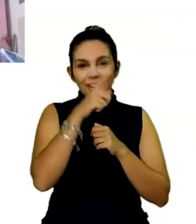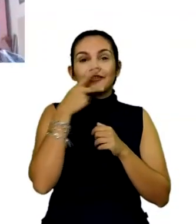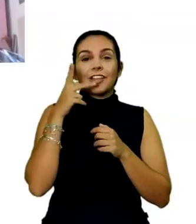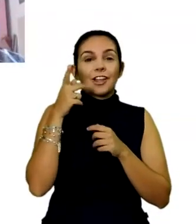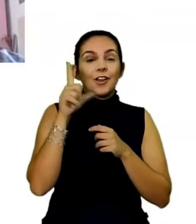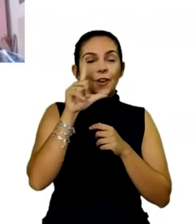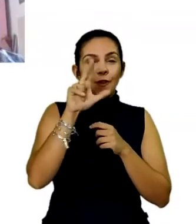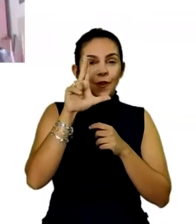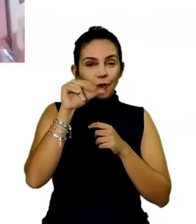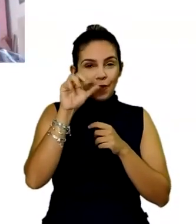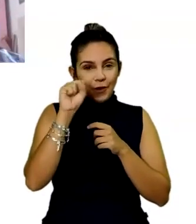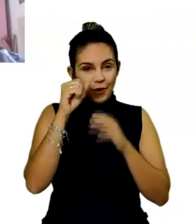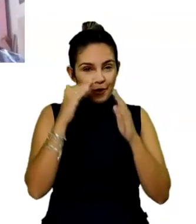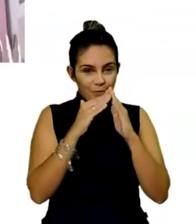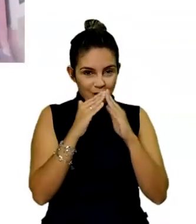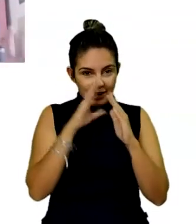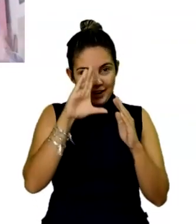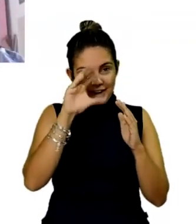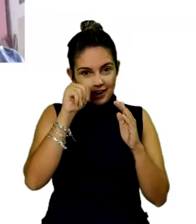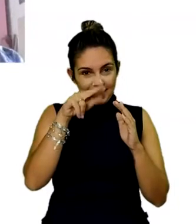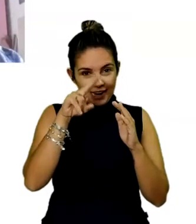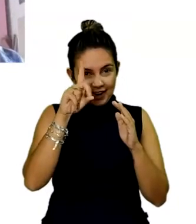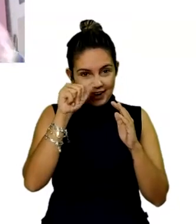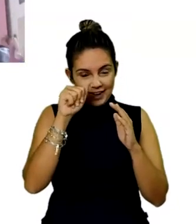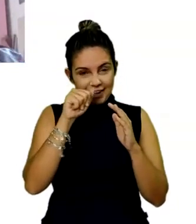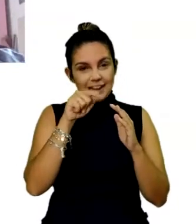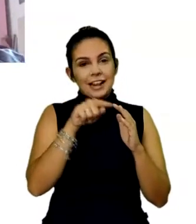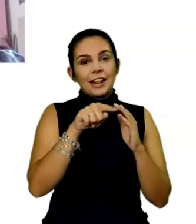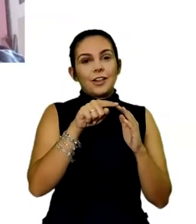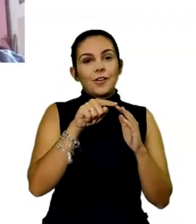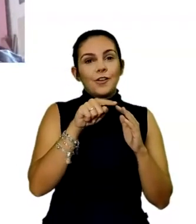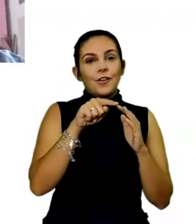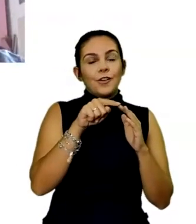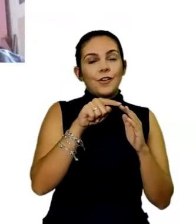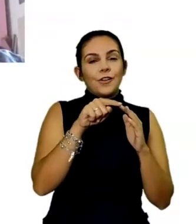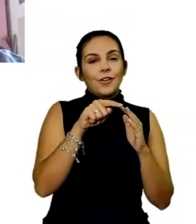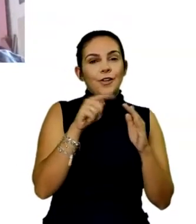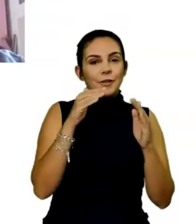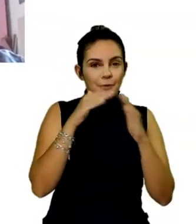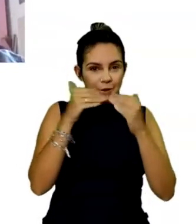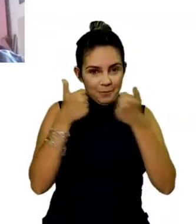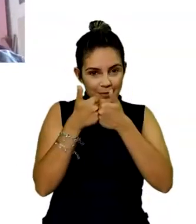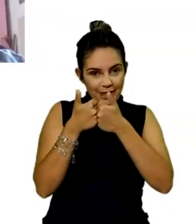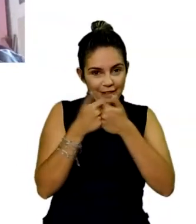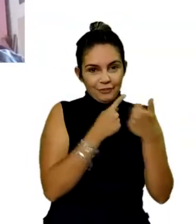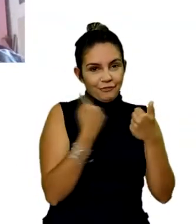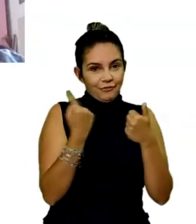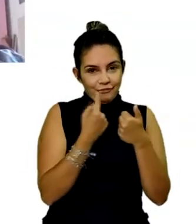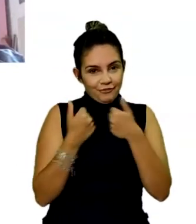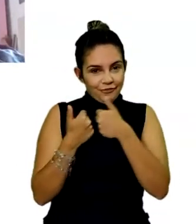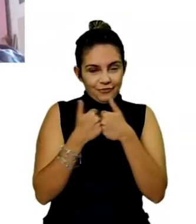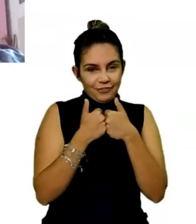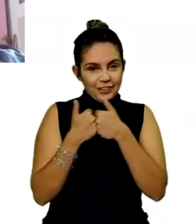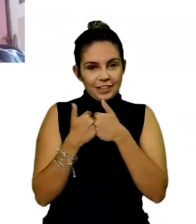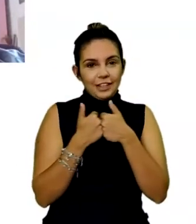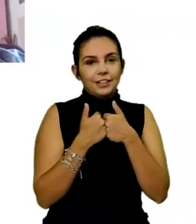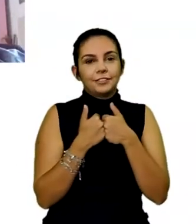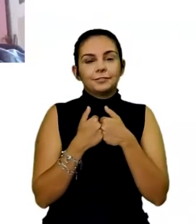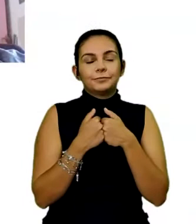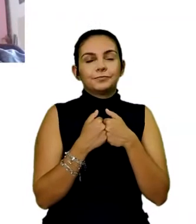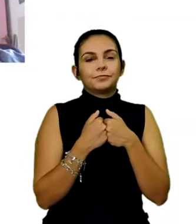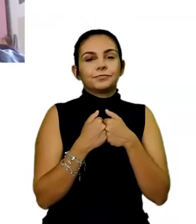O Lucas mora no Canadá, o Daniel mora aqui, perto da gente, é vizinho aqui. Quando a gente precisa